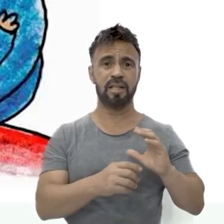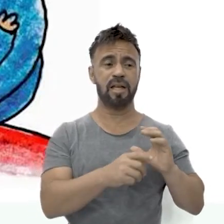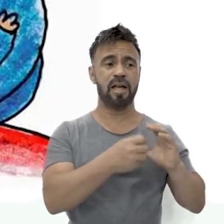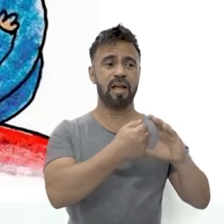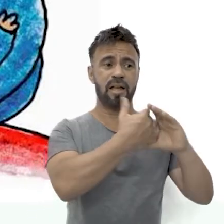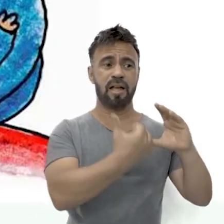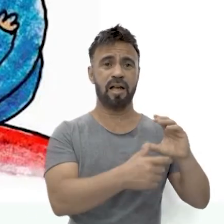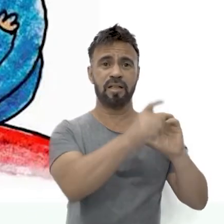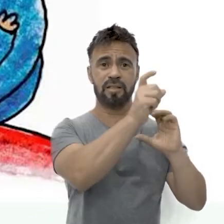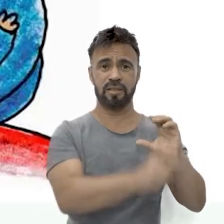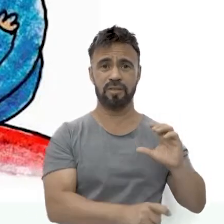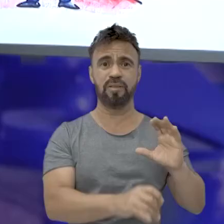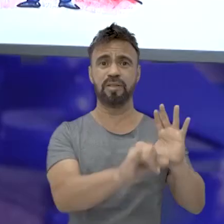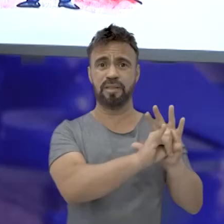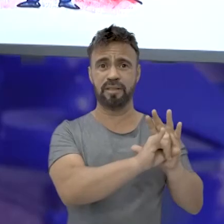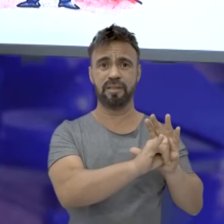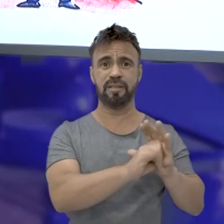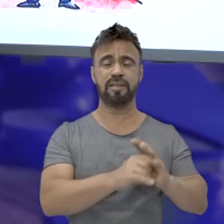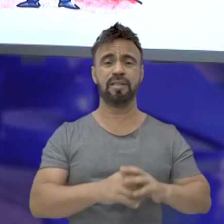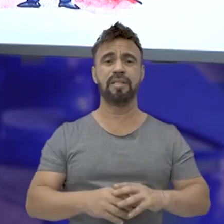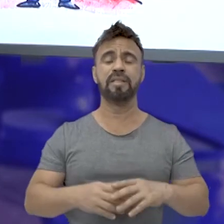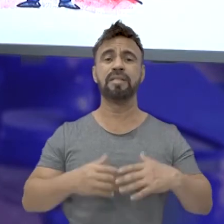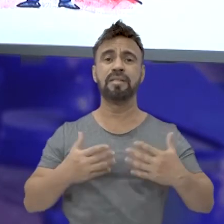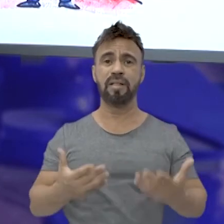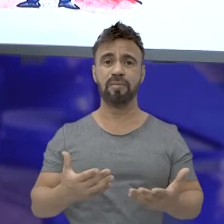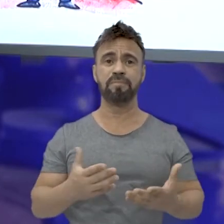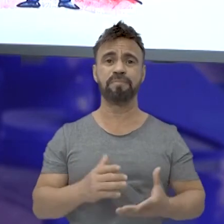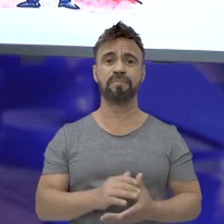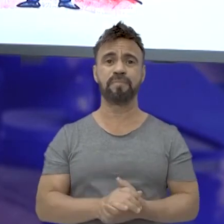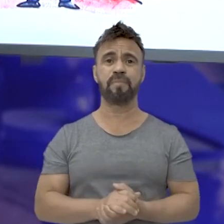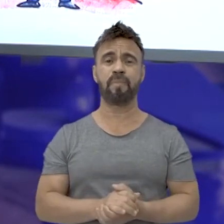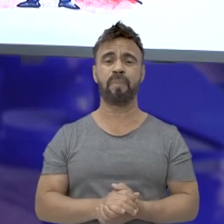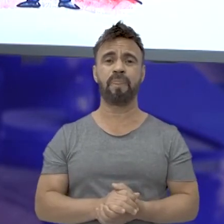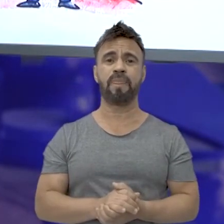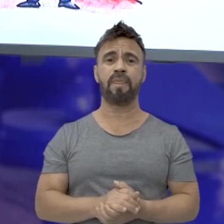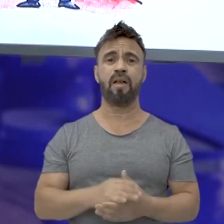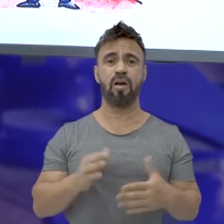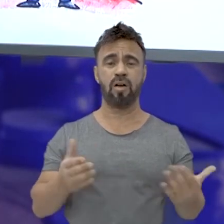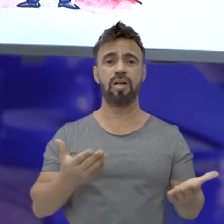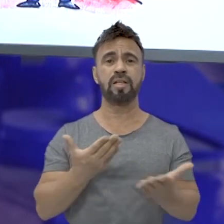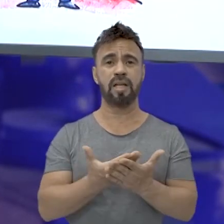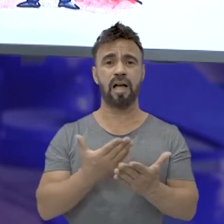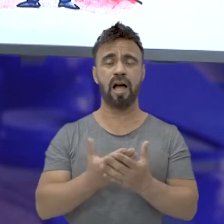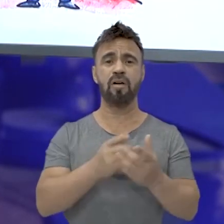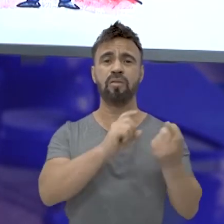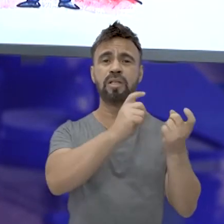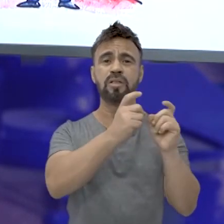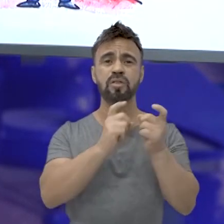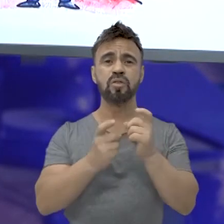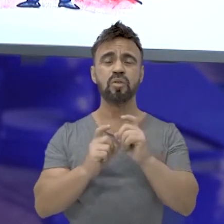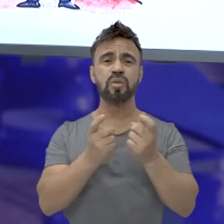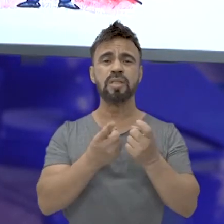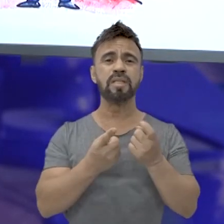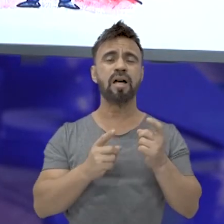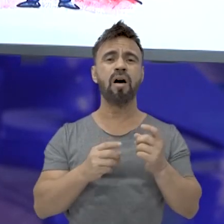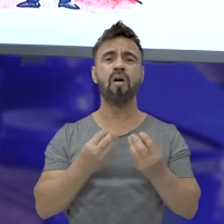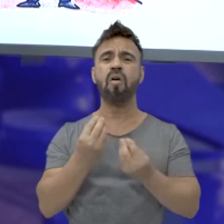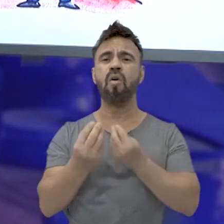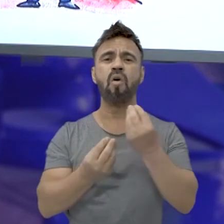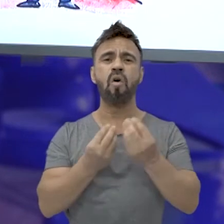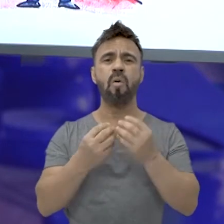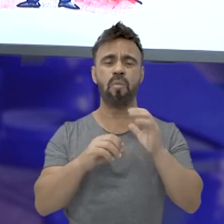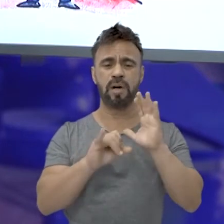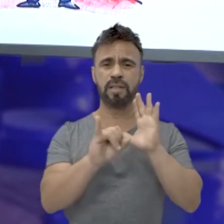do outro, certo? Então, isso aí é a nossa aula de hoje, uma discussão sobre a ideia